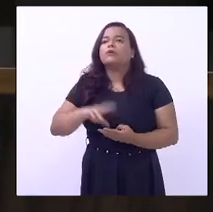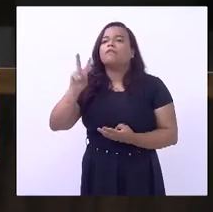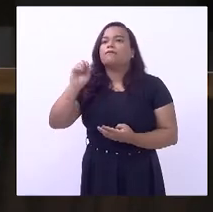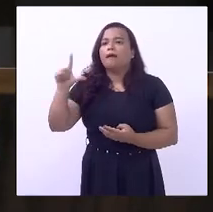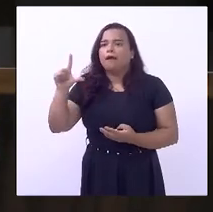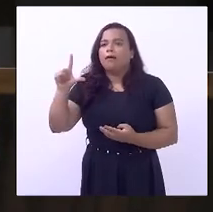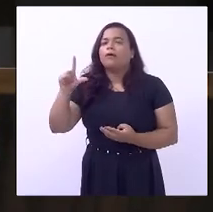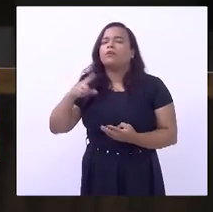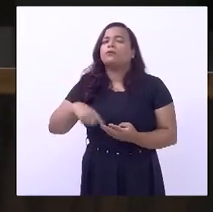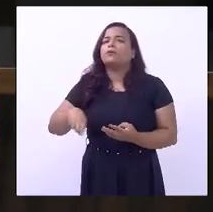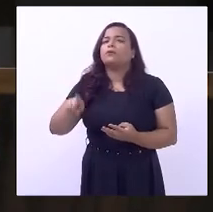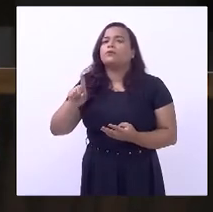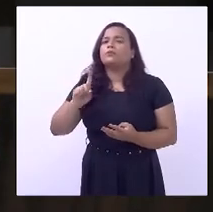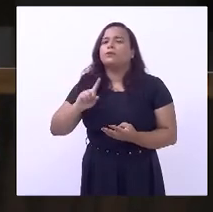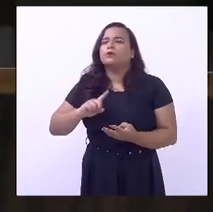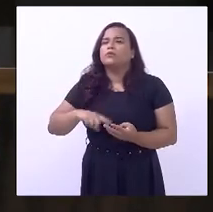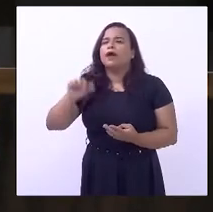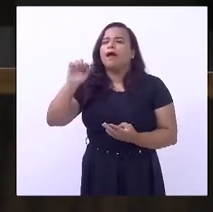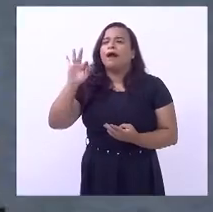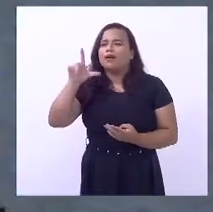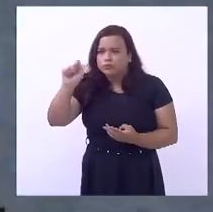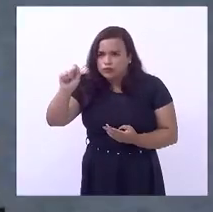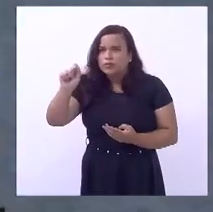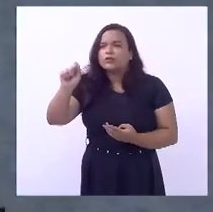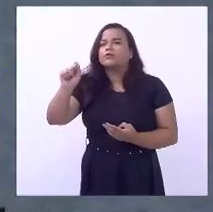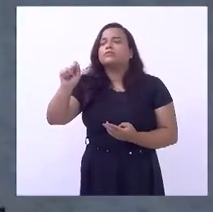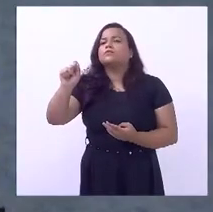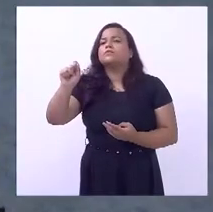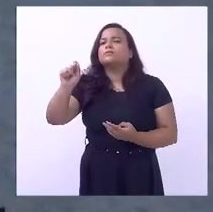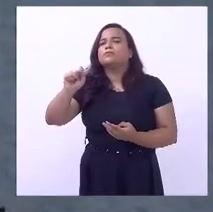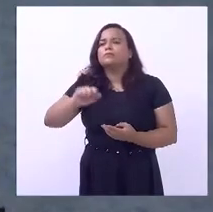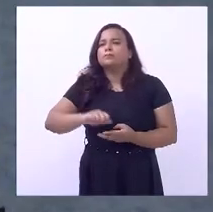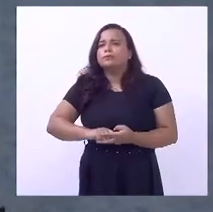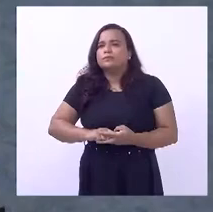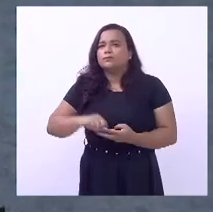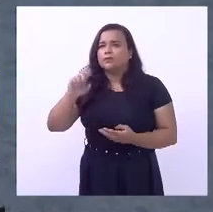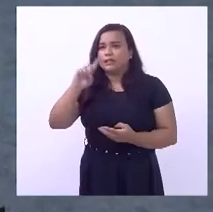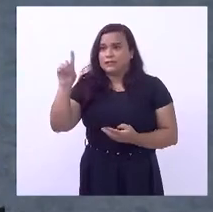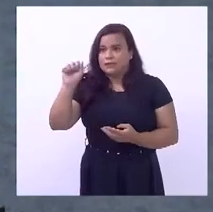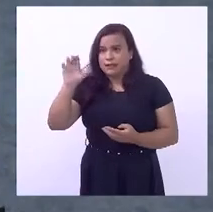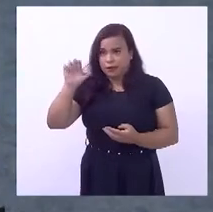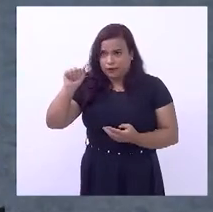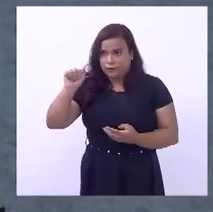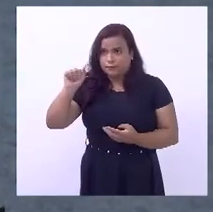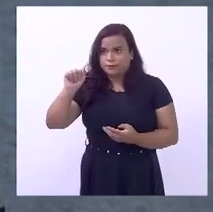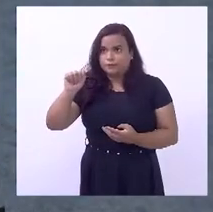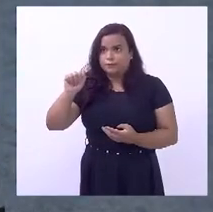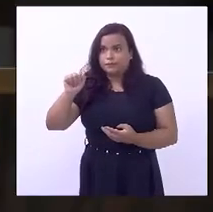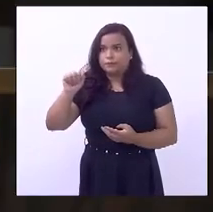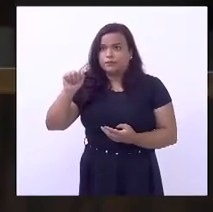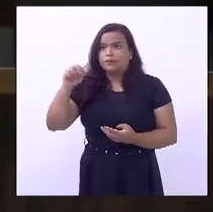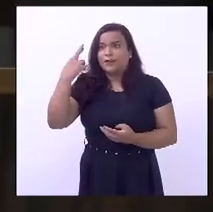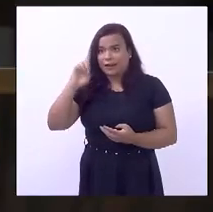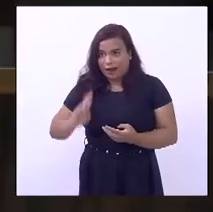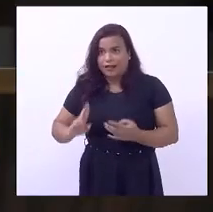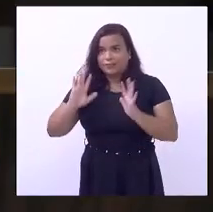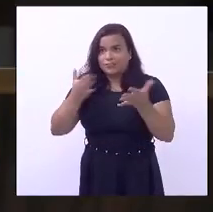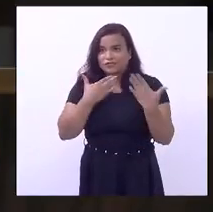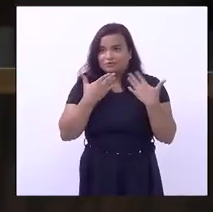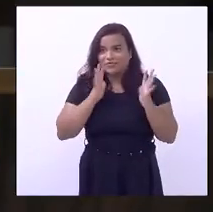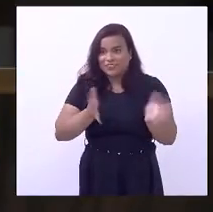Val, Átila, Zaca, Renata já disse, já